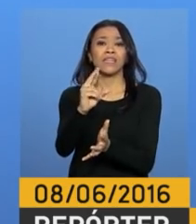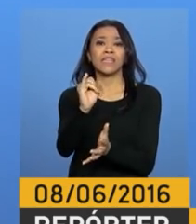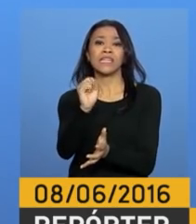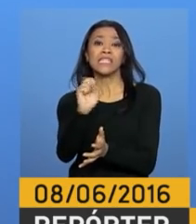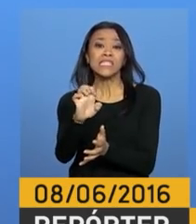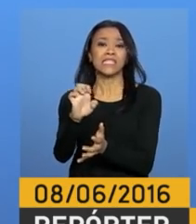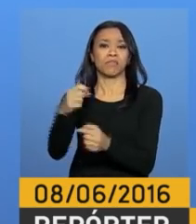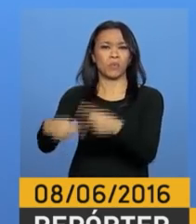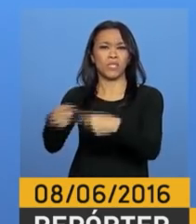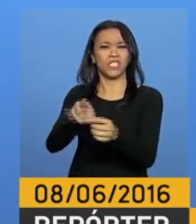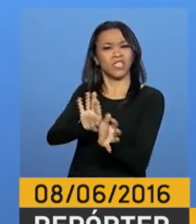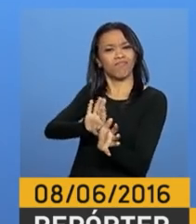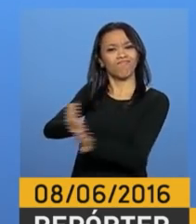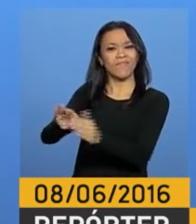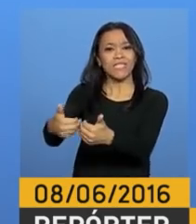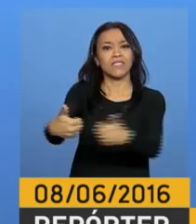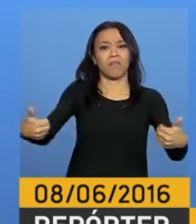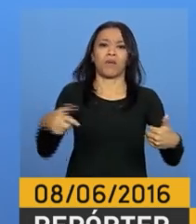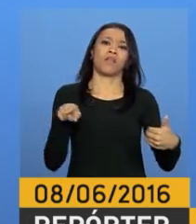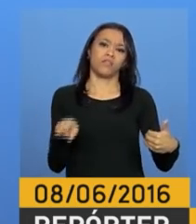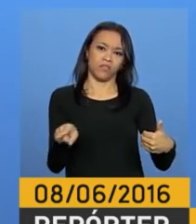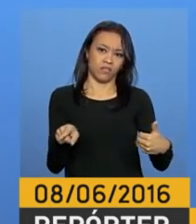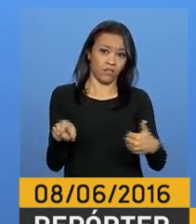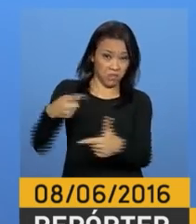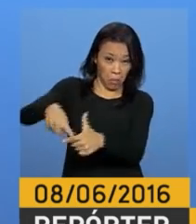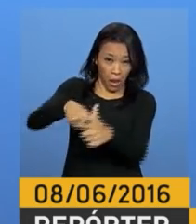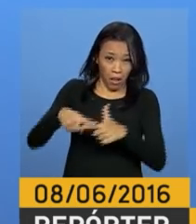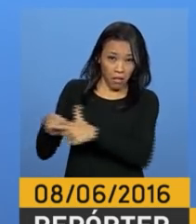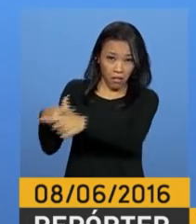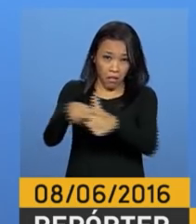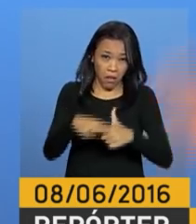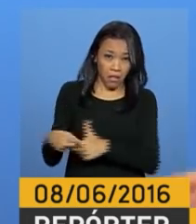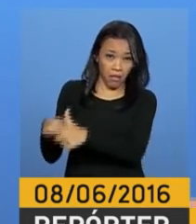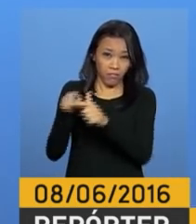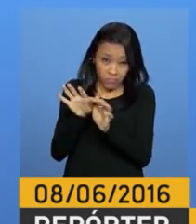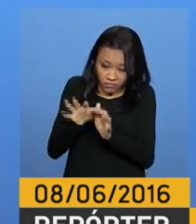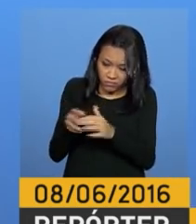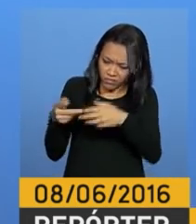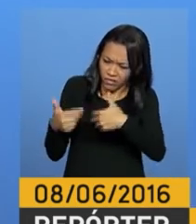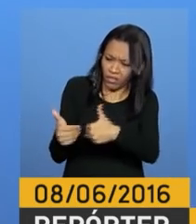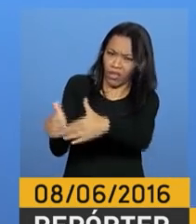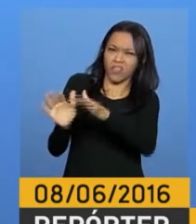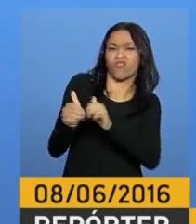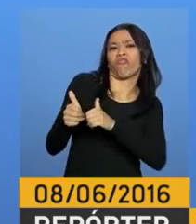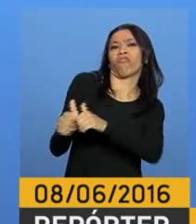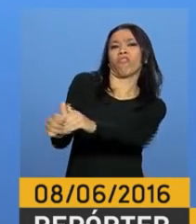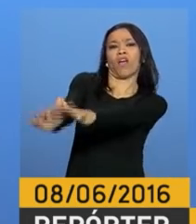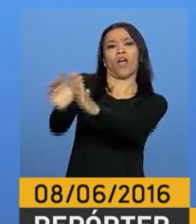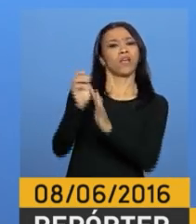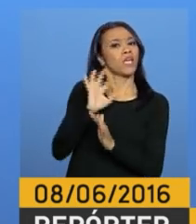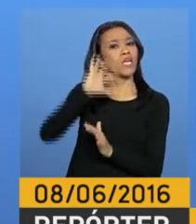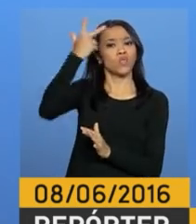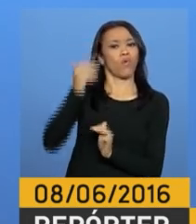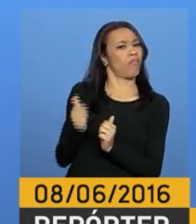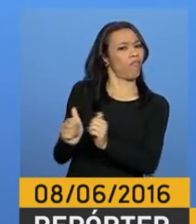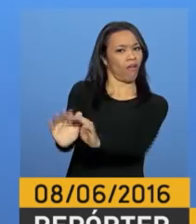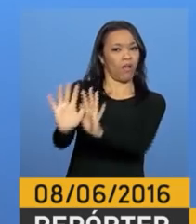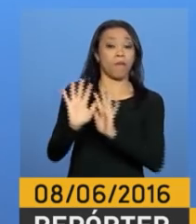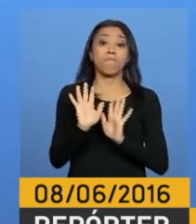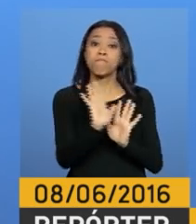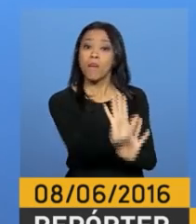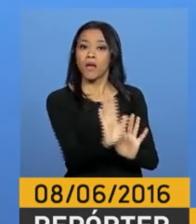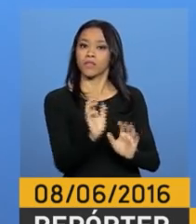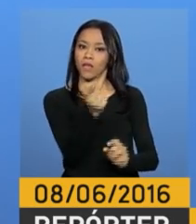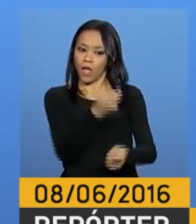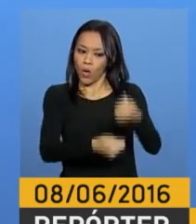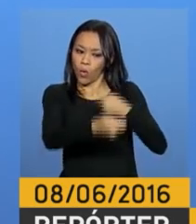Trilhos separados a crise política siga no seu trilho até que se resolva mas a economia tem